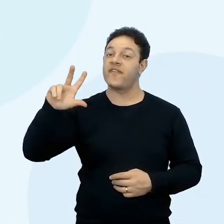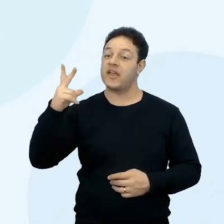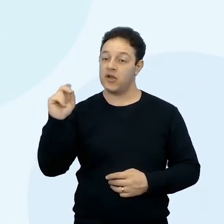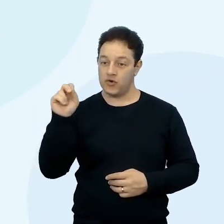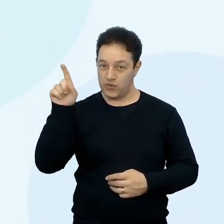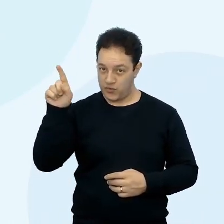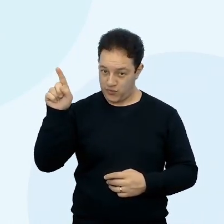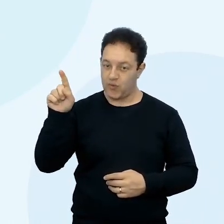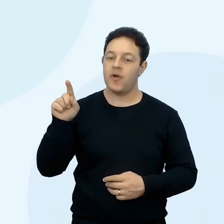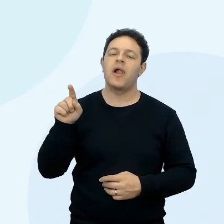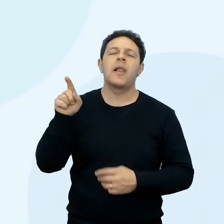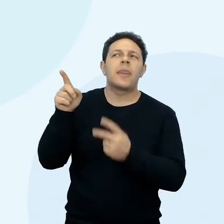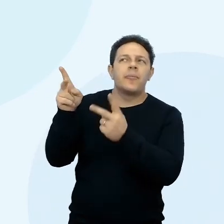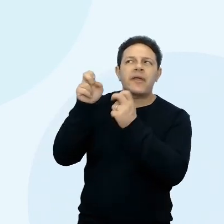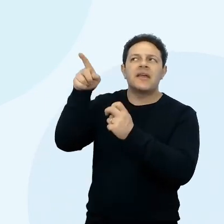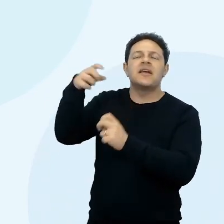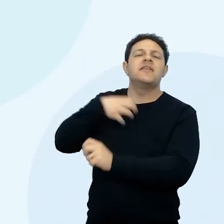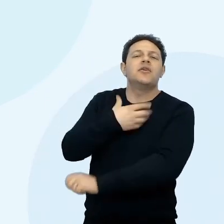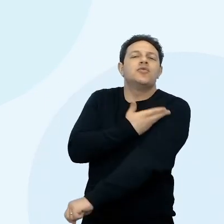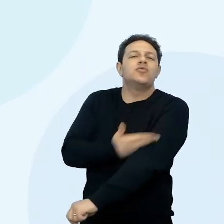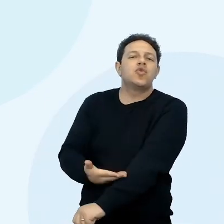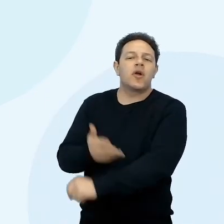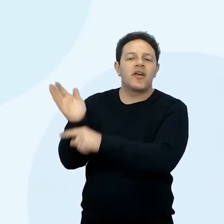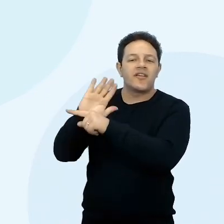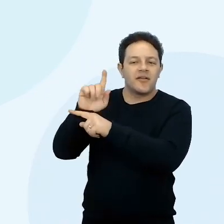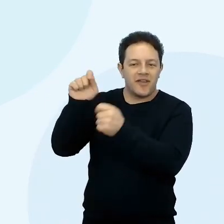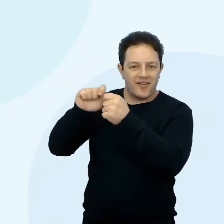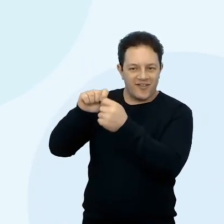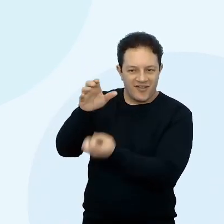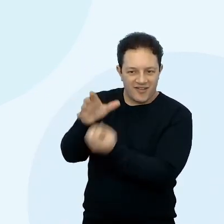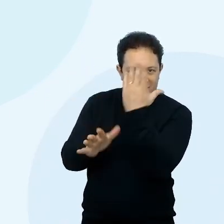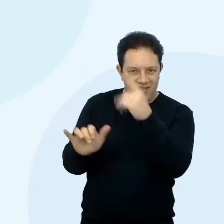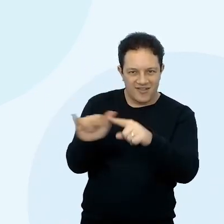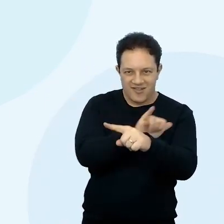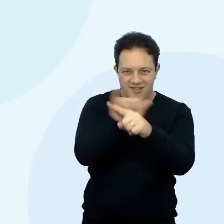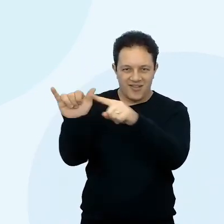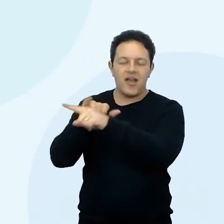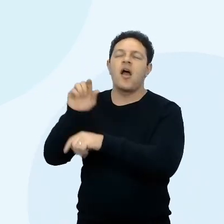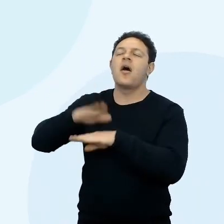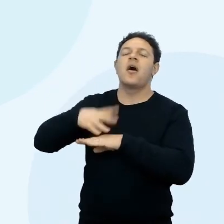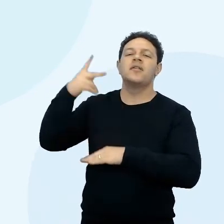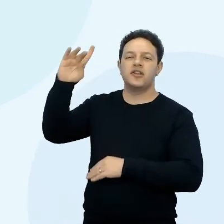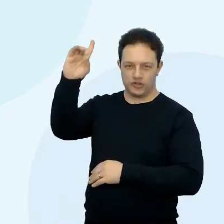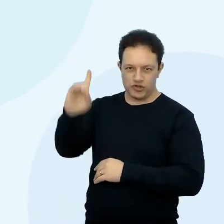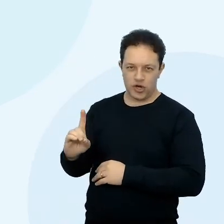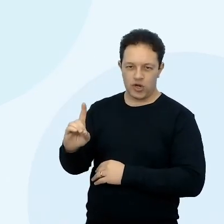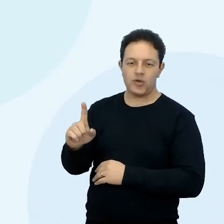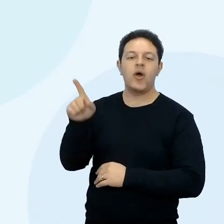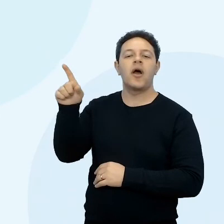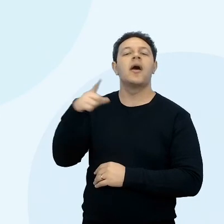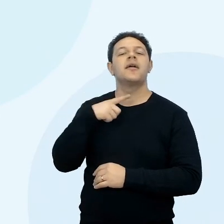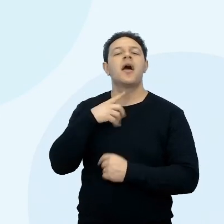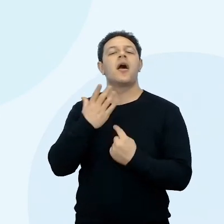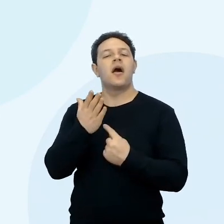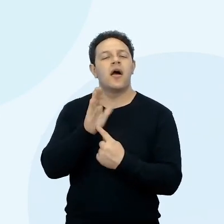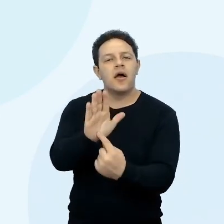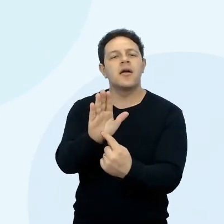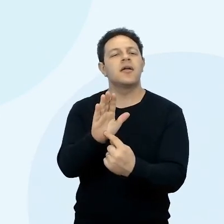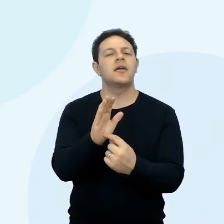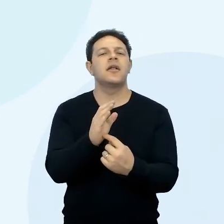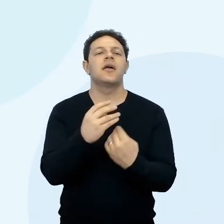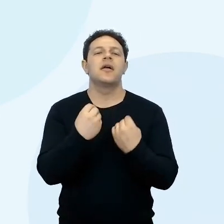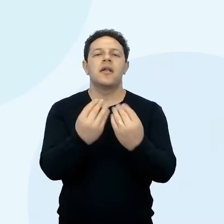O que a gente percebe nos filmes do Kleber Mendonça? Tem esses apelos sociais, tem